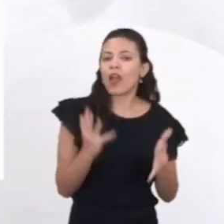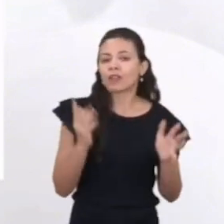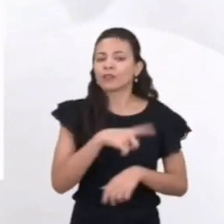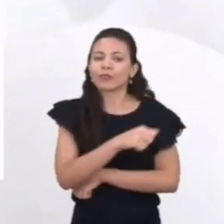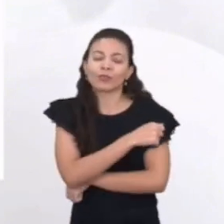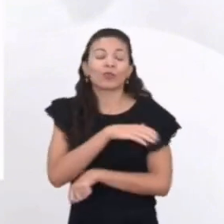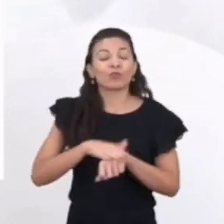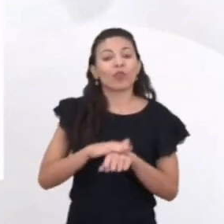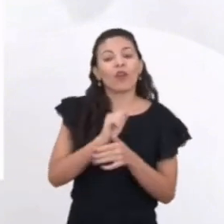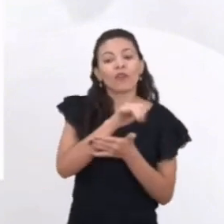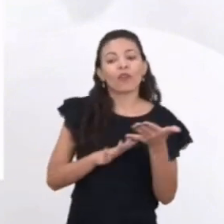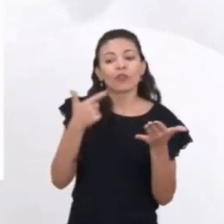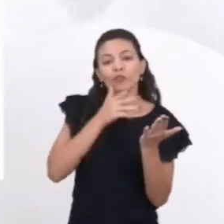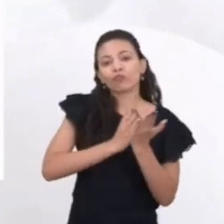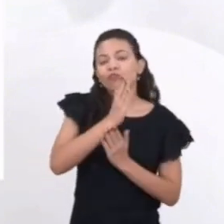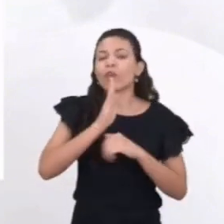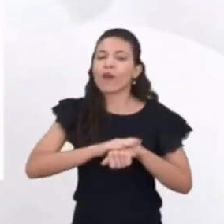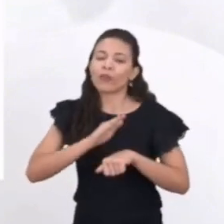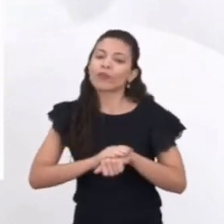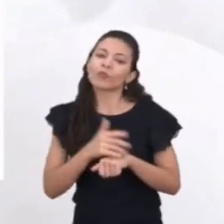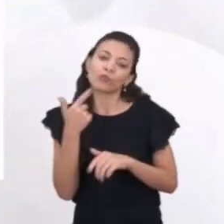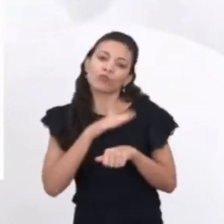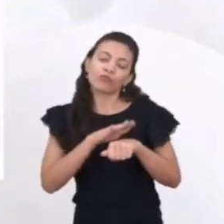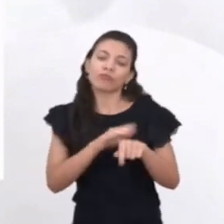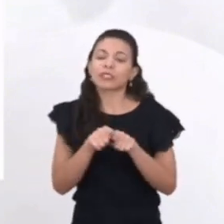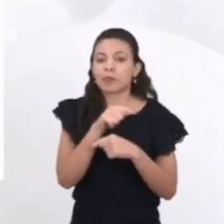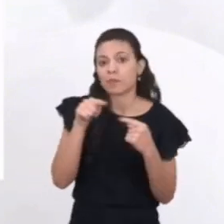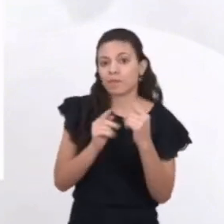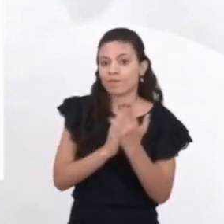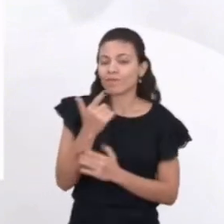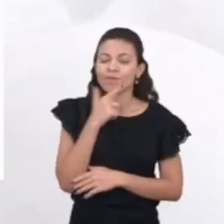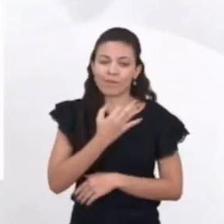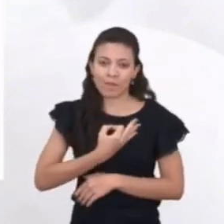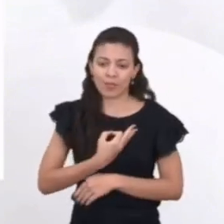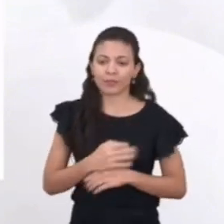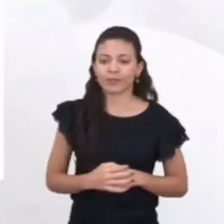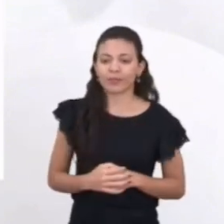fazer enfim, a fazer as tarefas, né, cumprir as metas e conquistar a medalha.